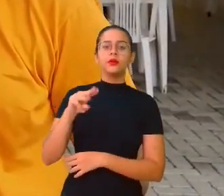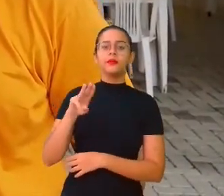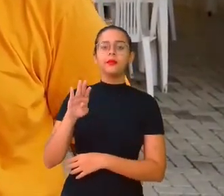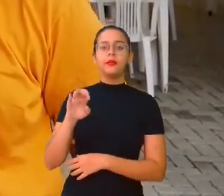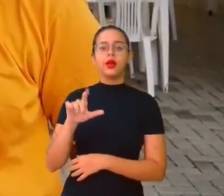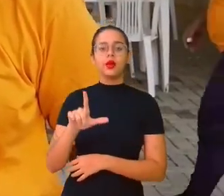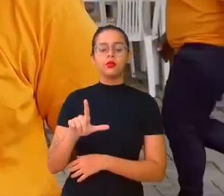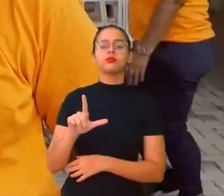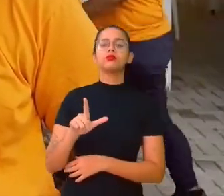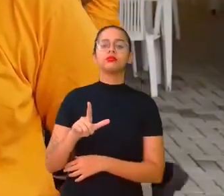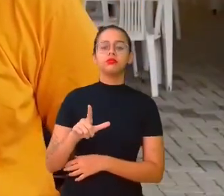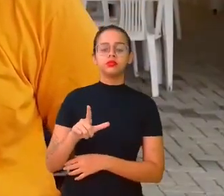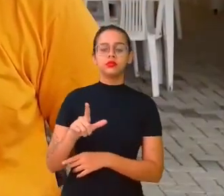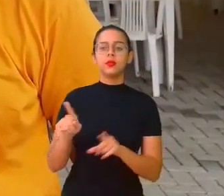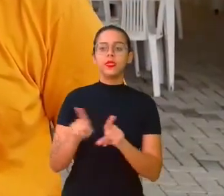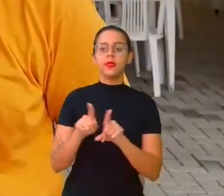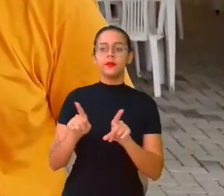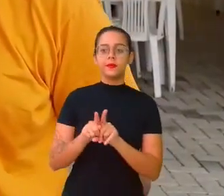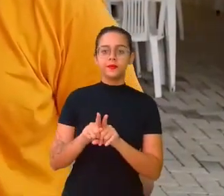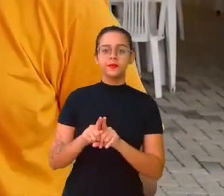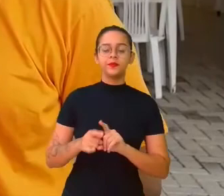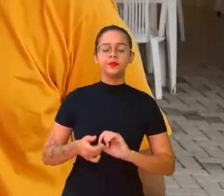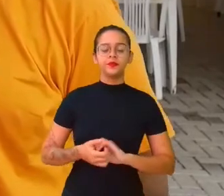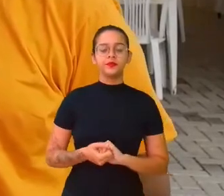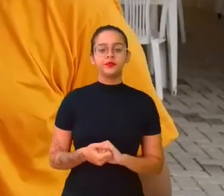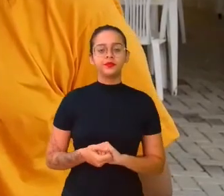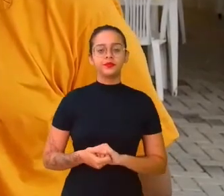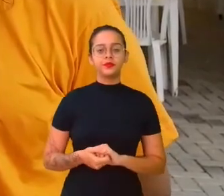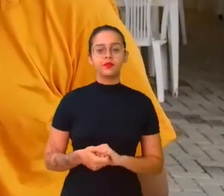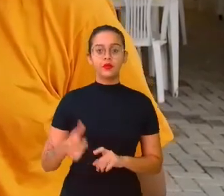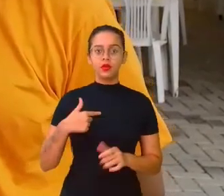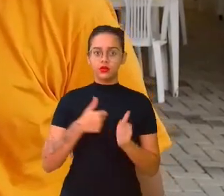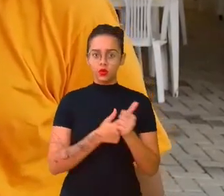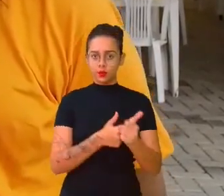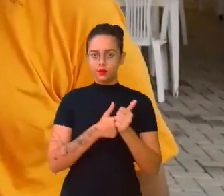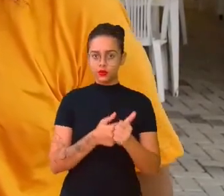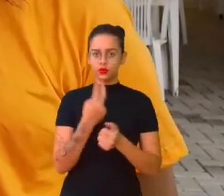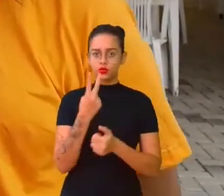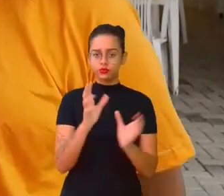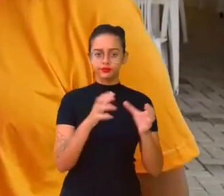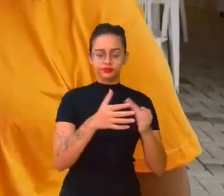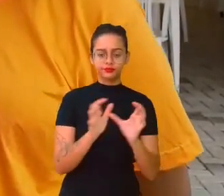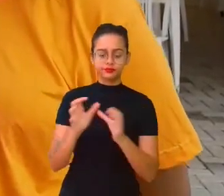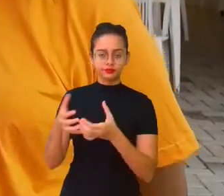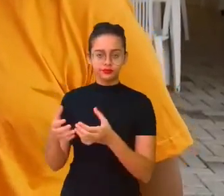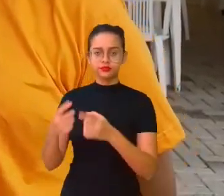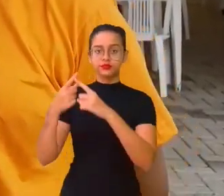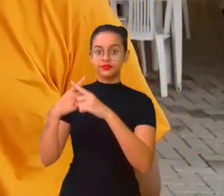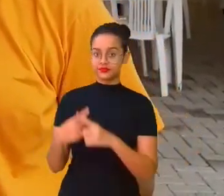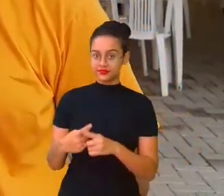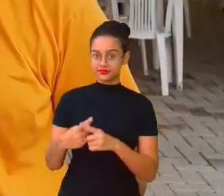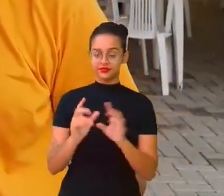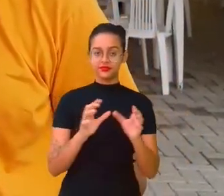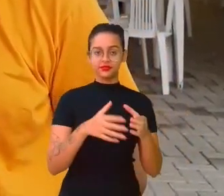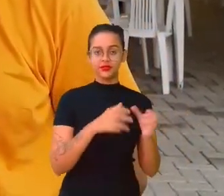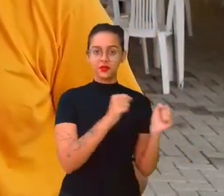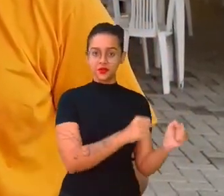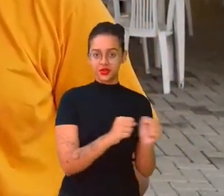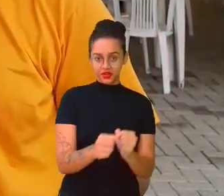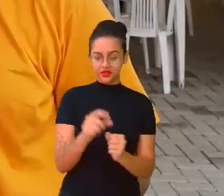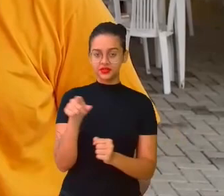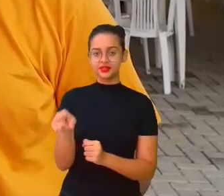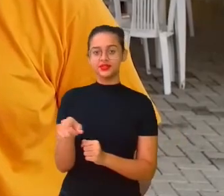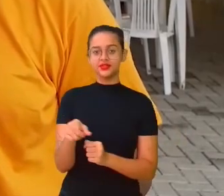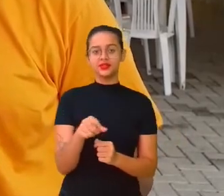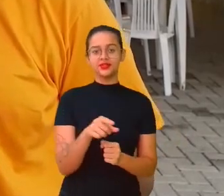Belkis, multiplicadora da UTEC Largo Dom Luiz. Eu estou aqui acompanhando duas turmas que estão disputando. As Poderosas,